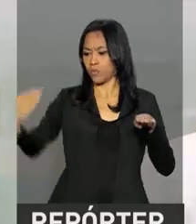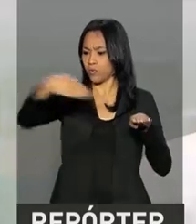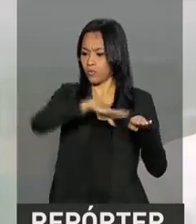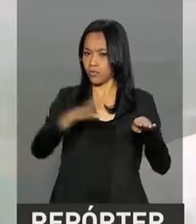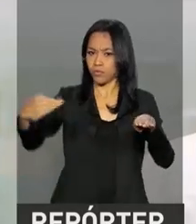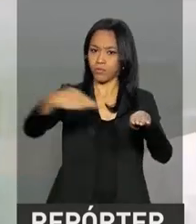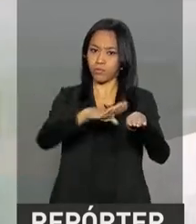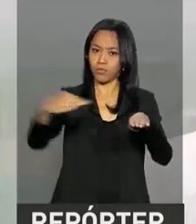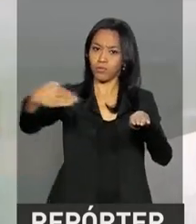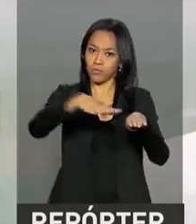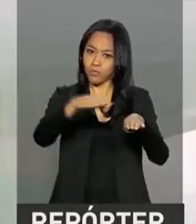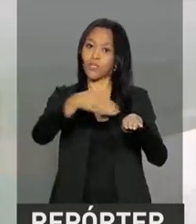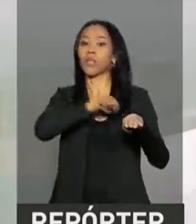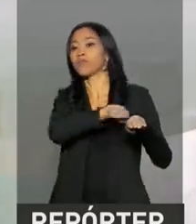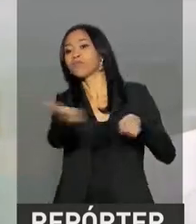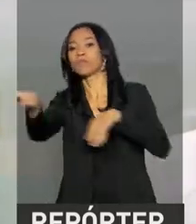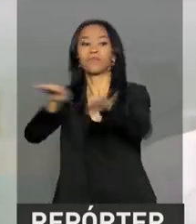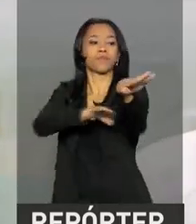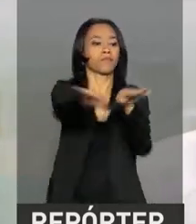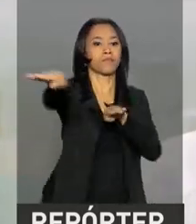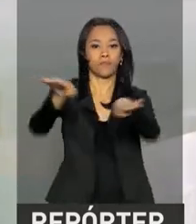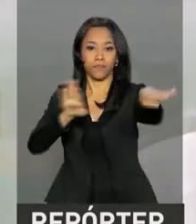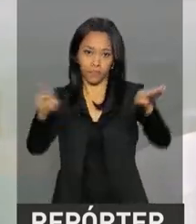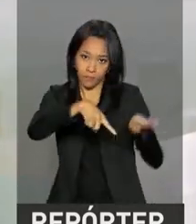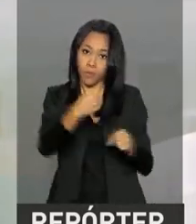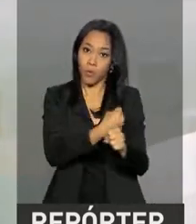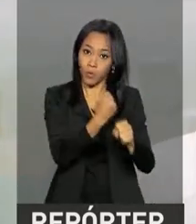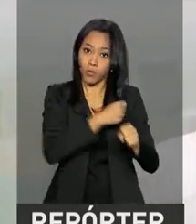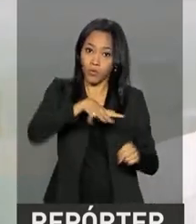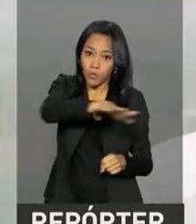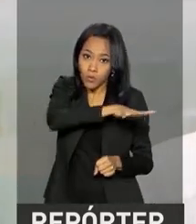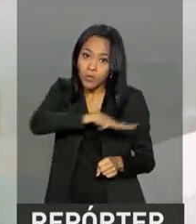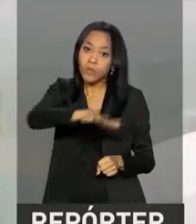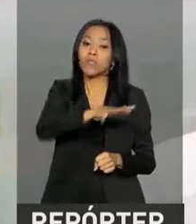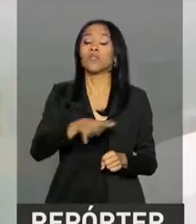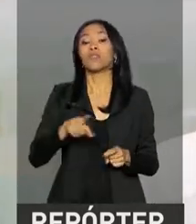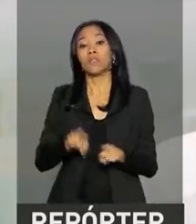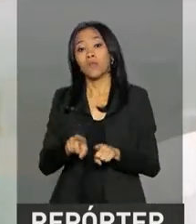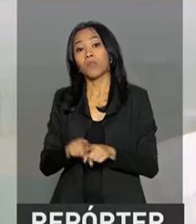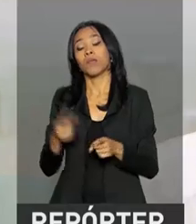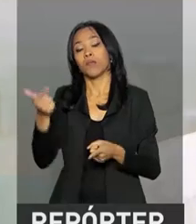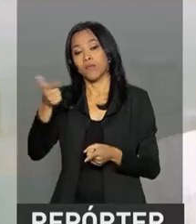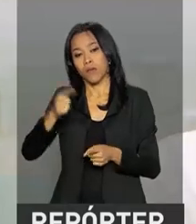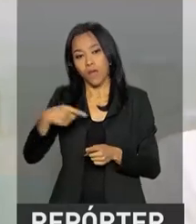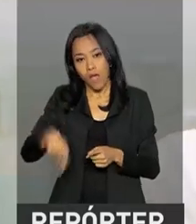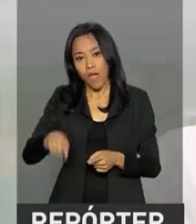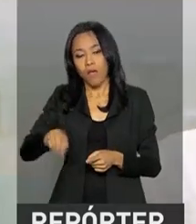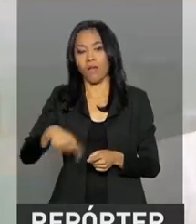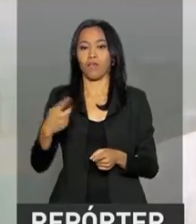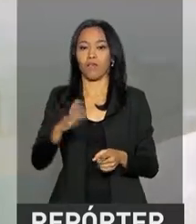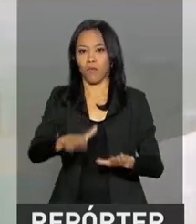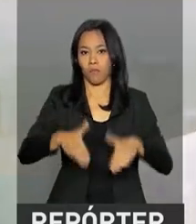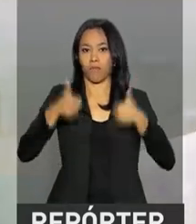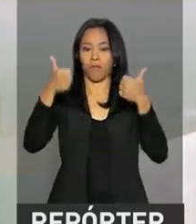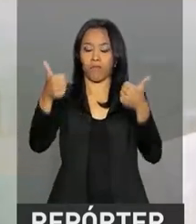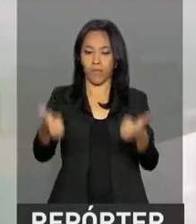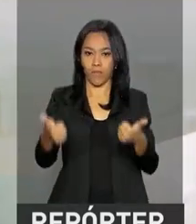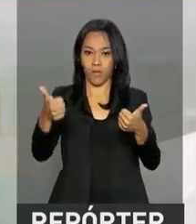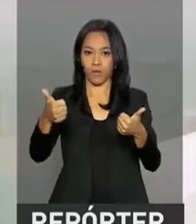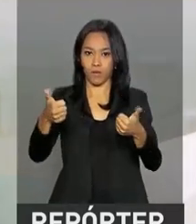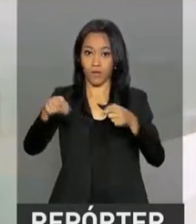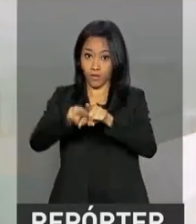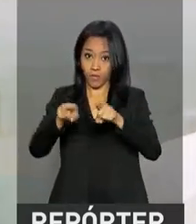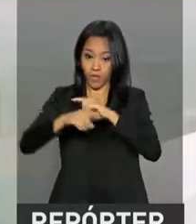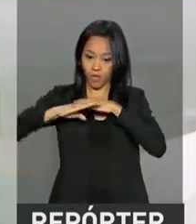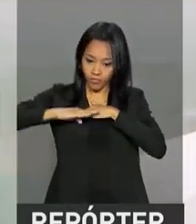alimentadores de sistema e também construindo 150 novos abrigos, uma obra que vai melhorar as